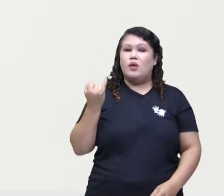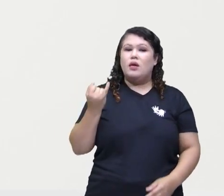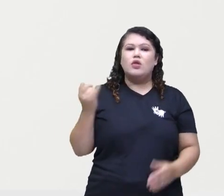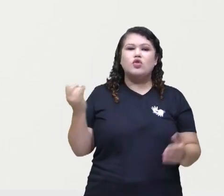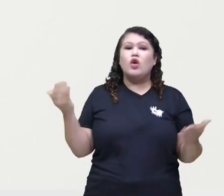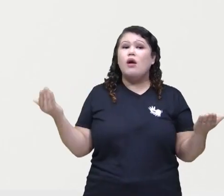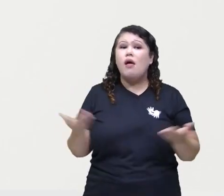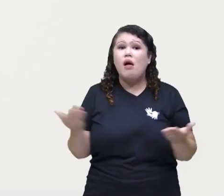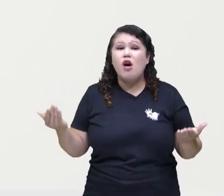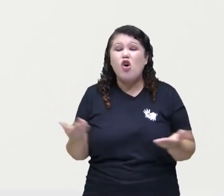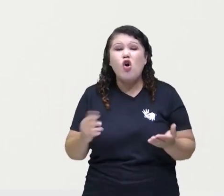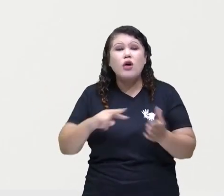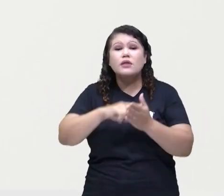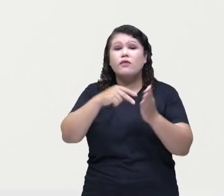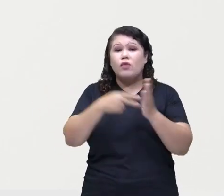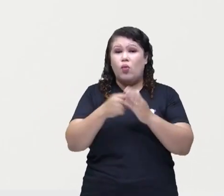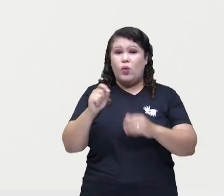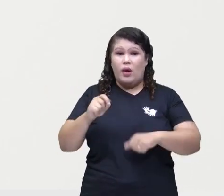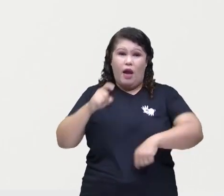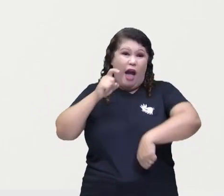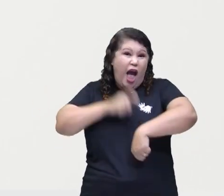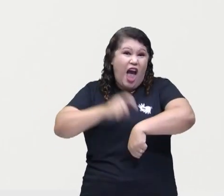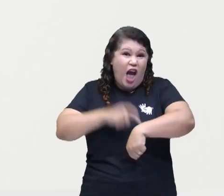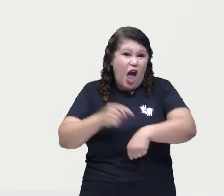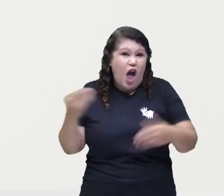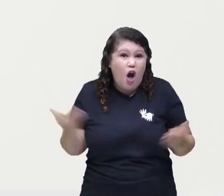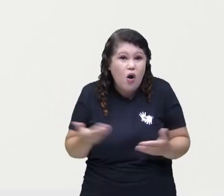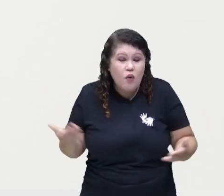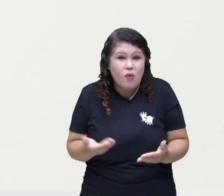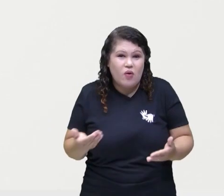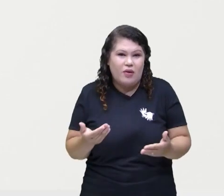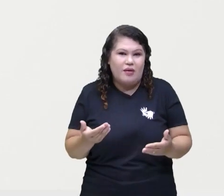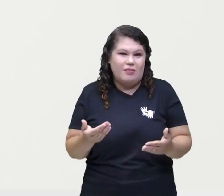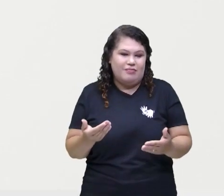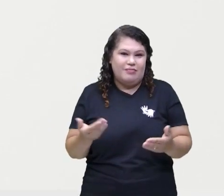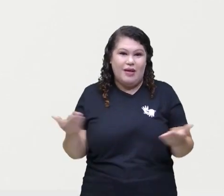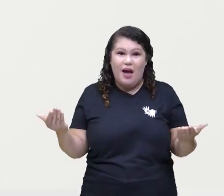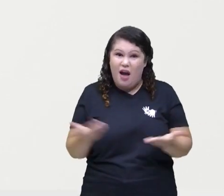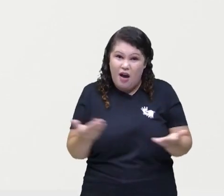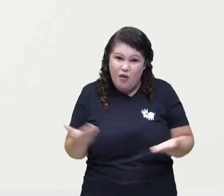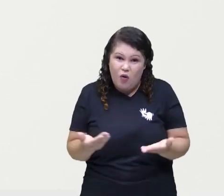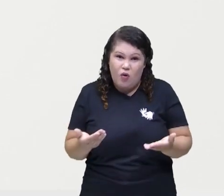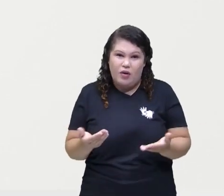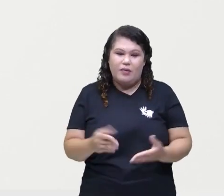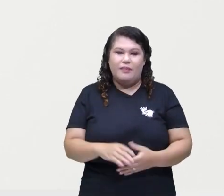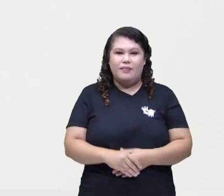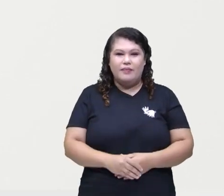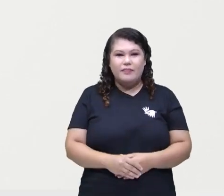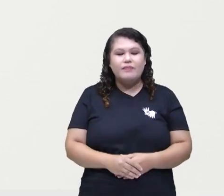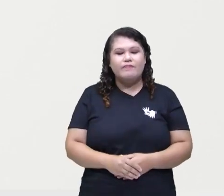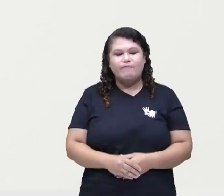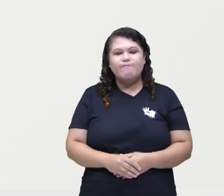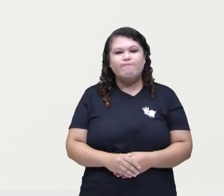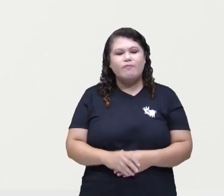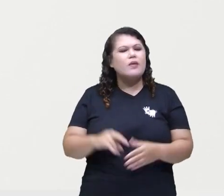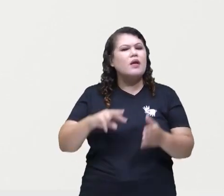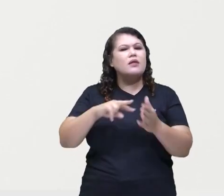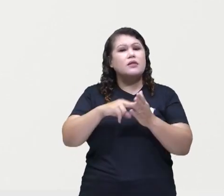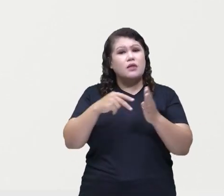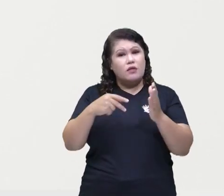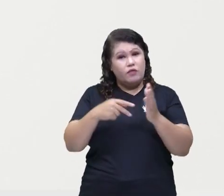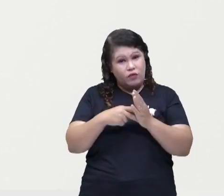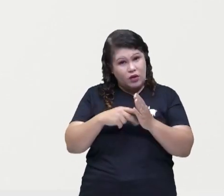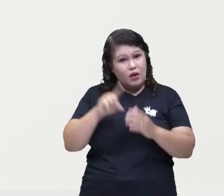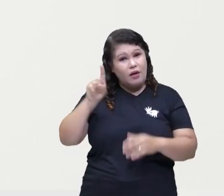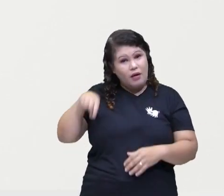momento, neste instante. O que significa isso, professora? Significa esta palavrinha aqui,